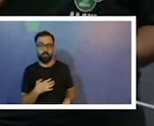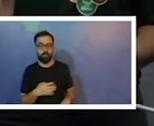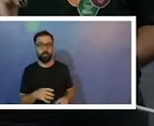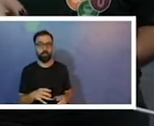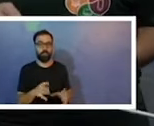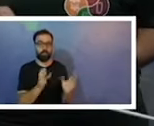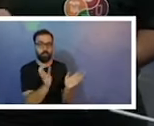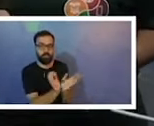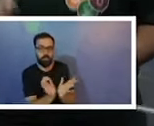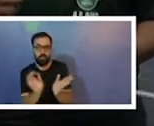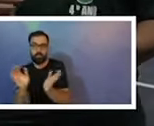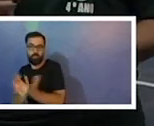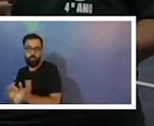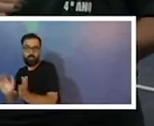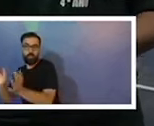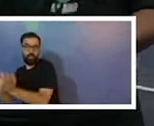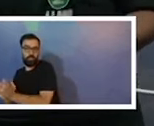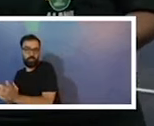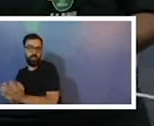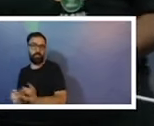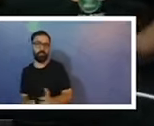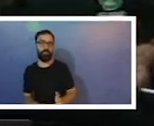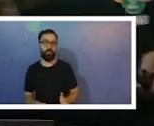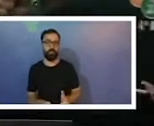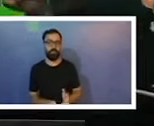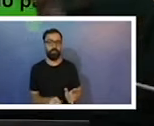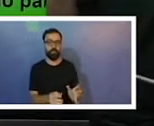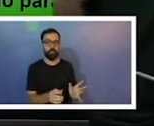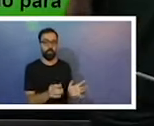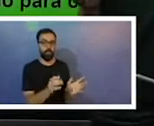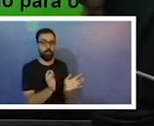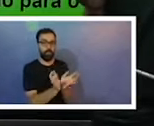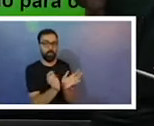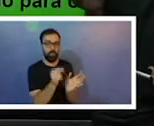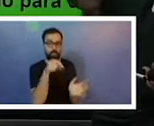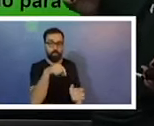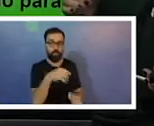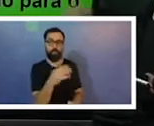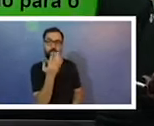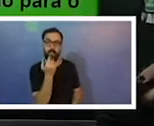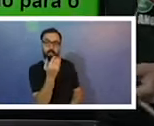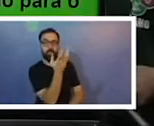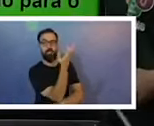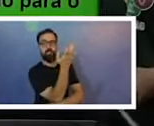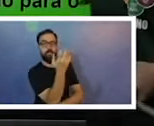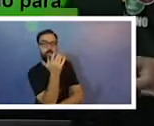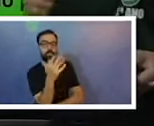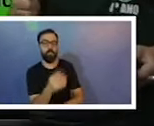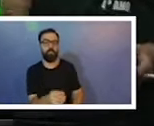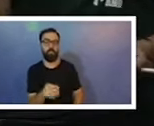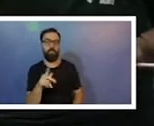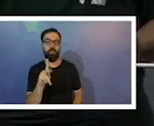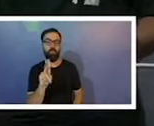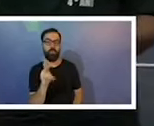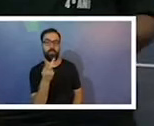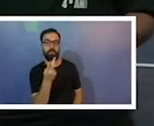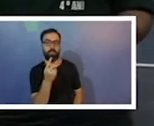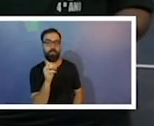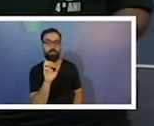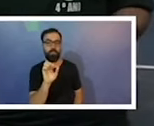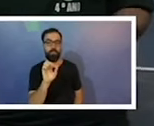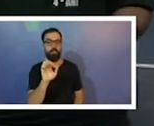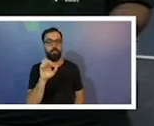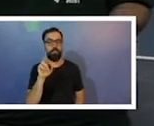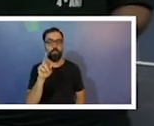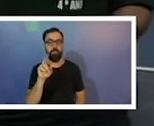entra numa classificação. Os animais que se alimentam somente de vegetais são os herbívoros, lembram do